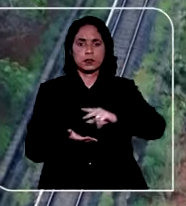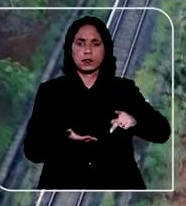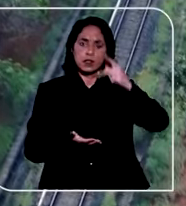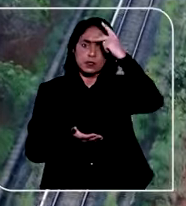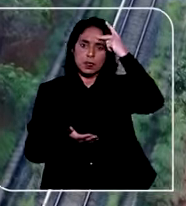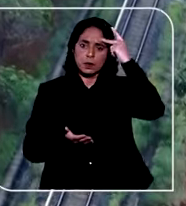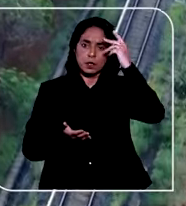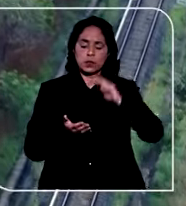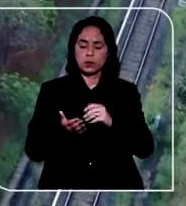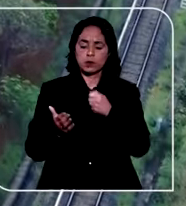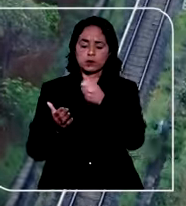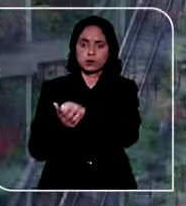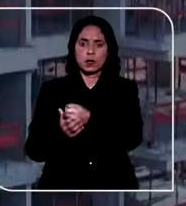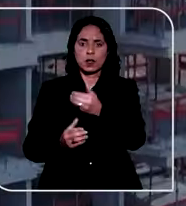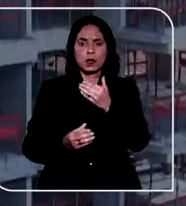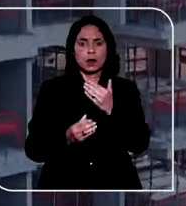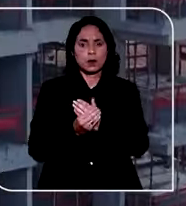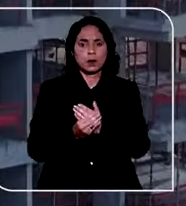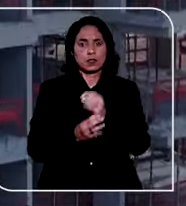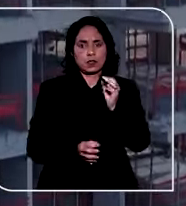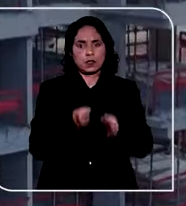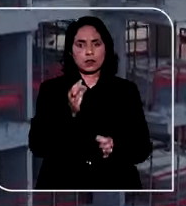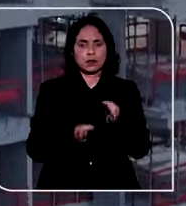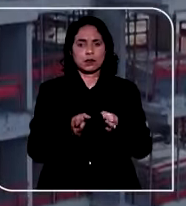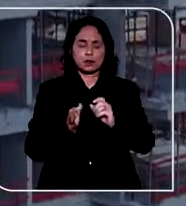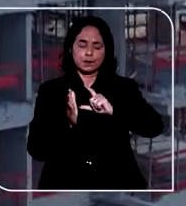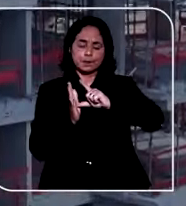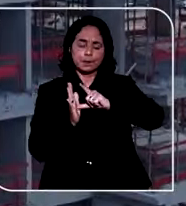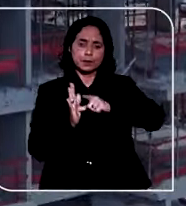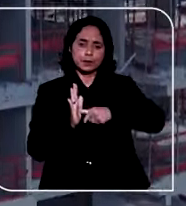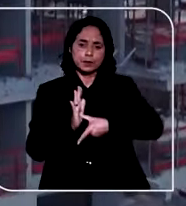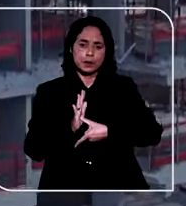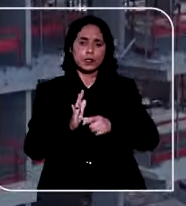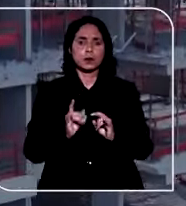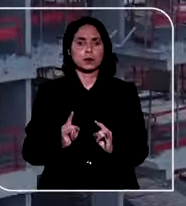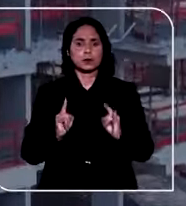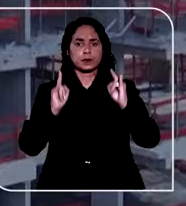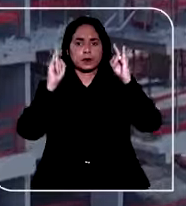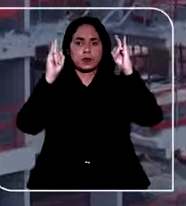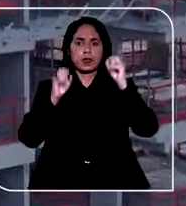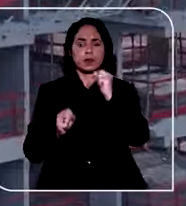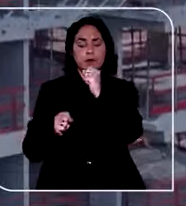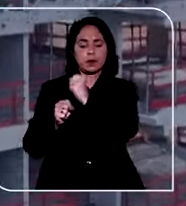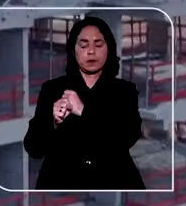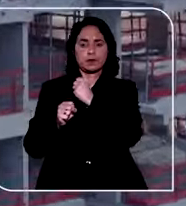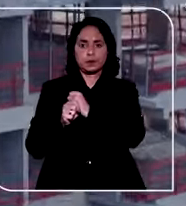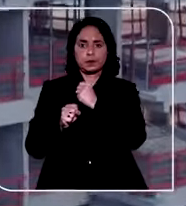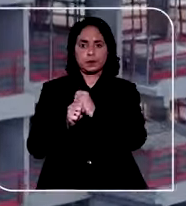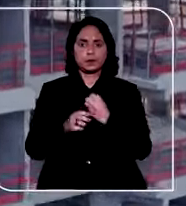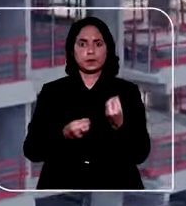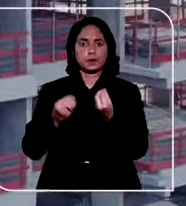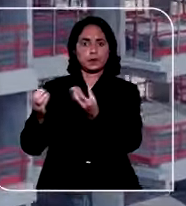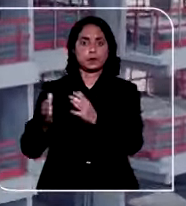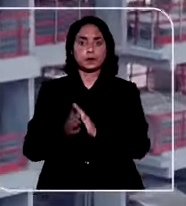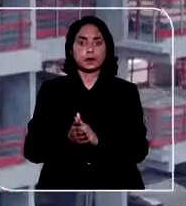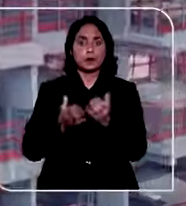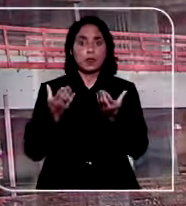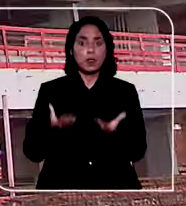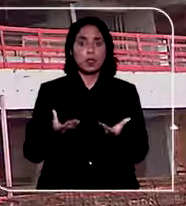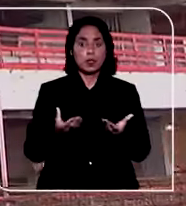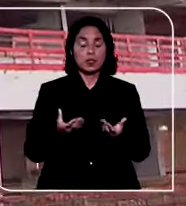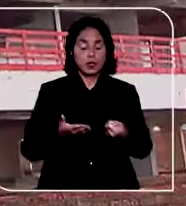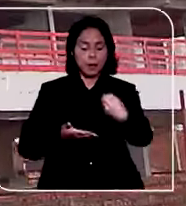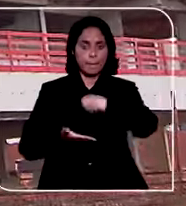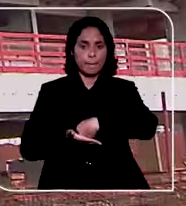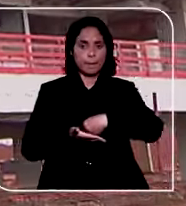acionaram a Justiça devido a atraso na entrega do imóvel vendido na planta pela Construtora e buscaram a rescisão do contrato